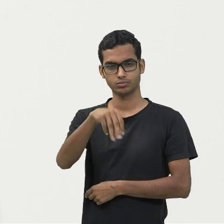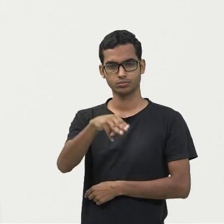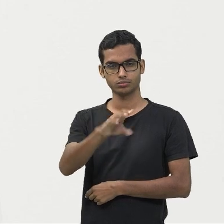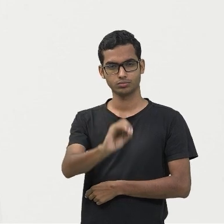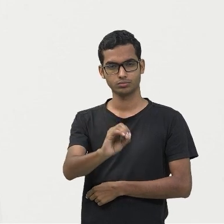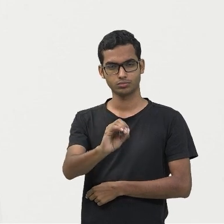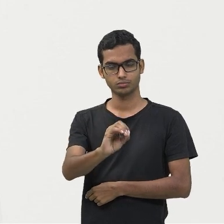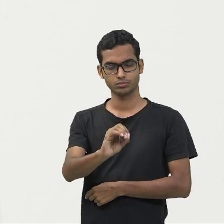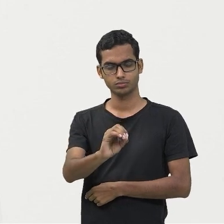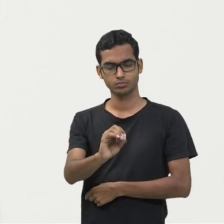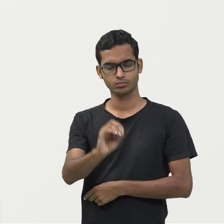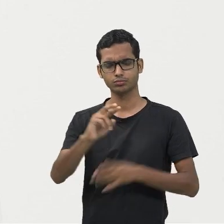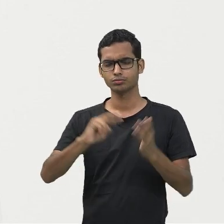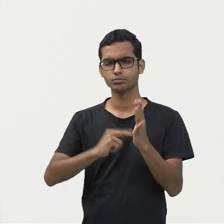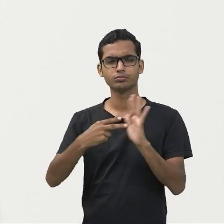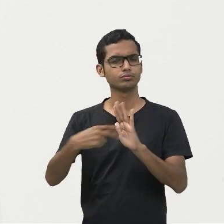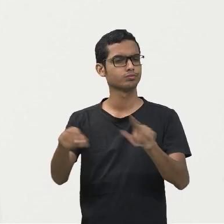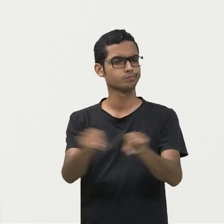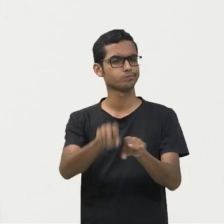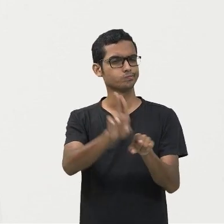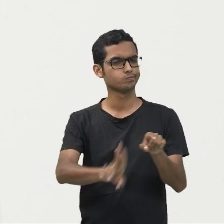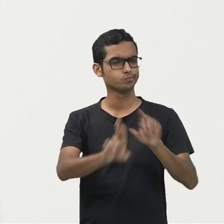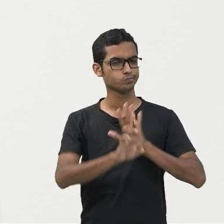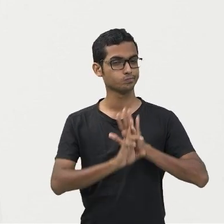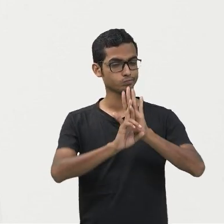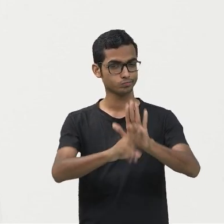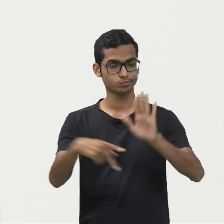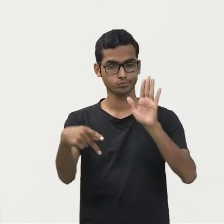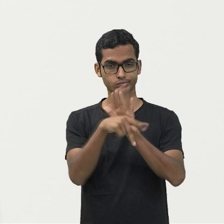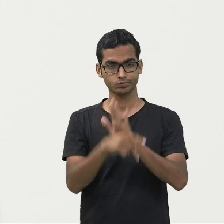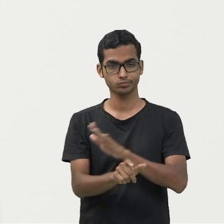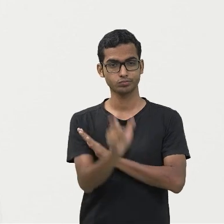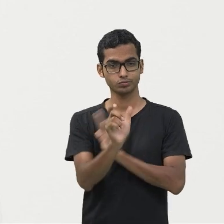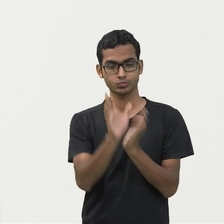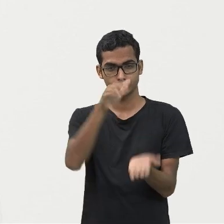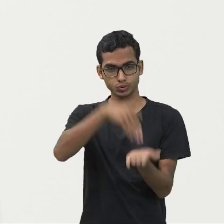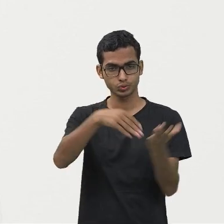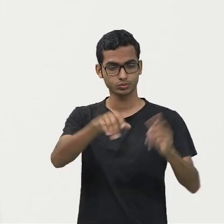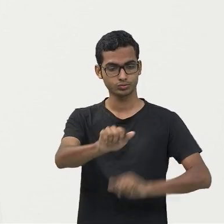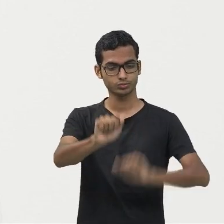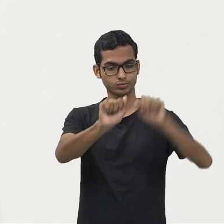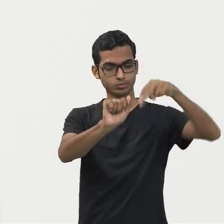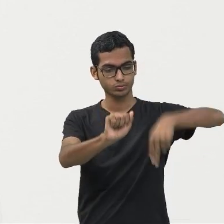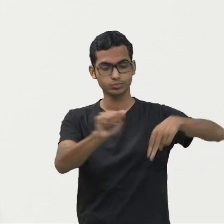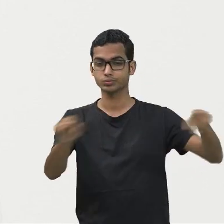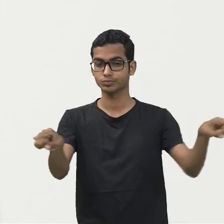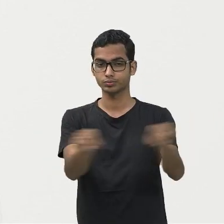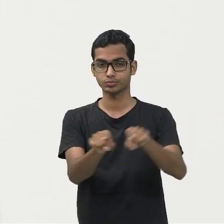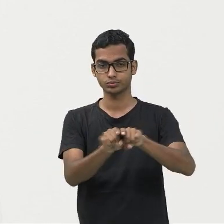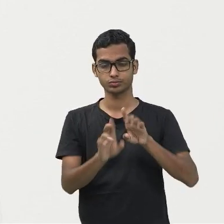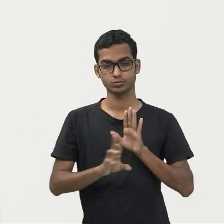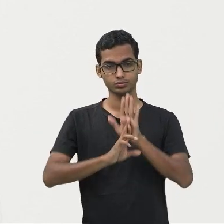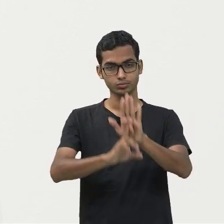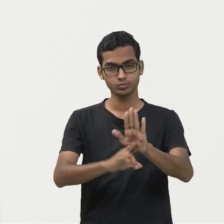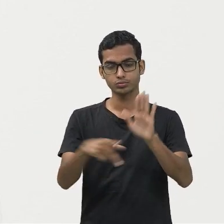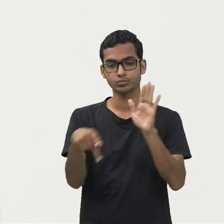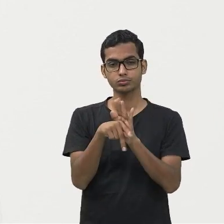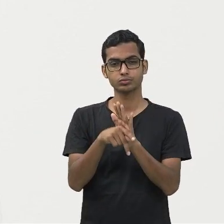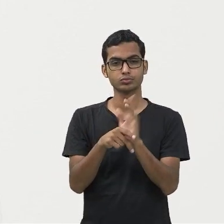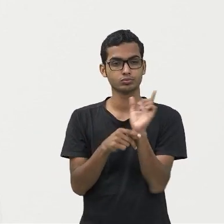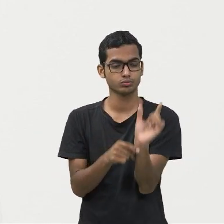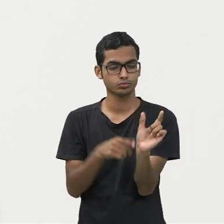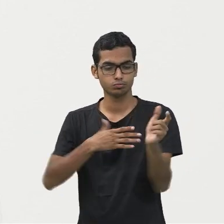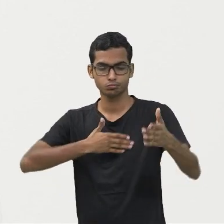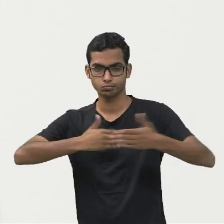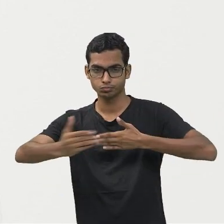utilizar tanto para representar o último termo, como para representar um termo qualquer no